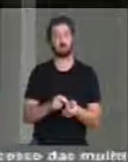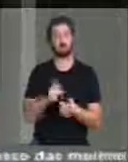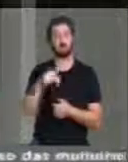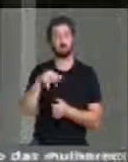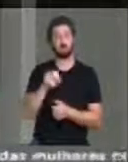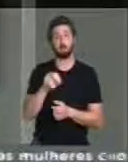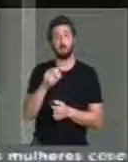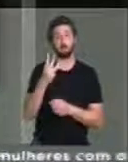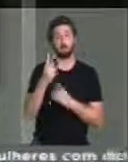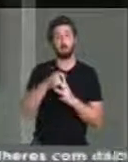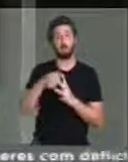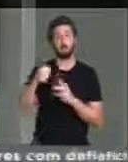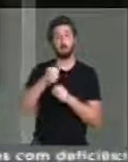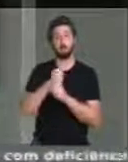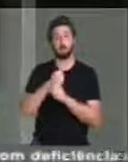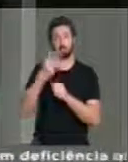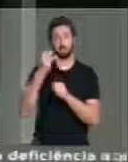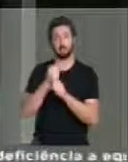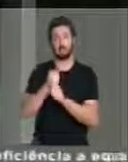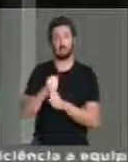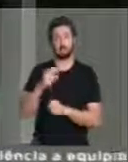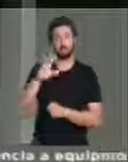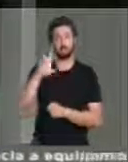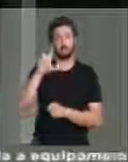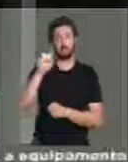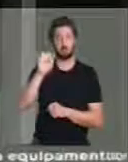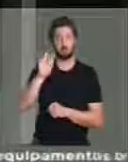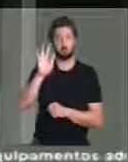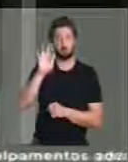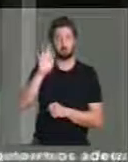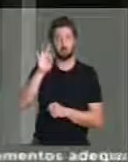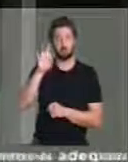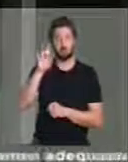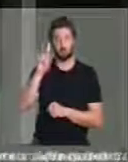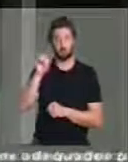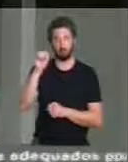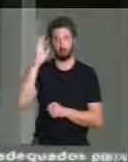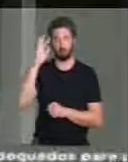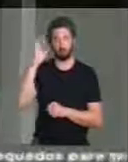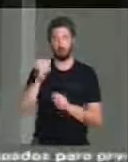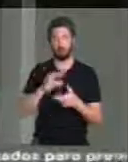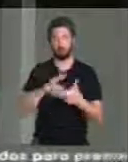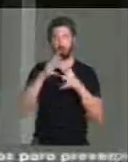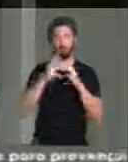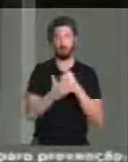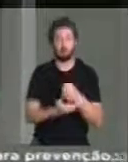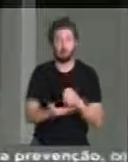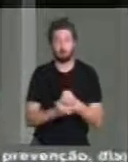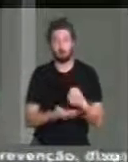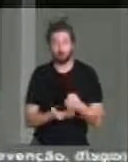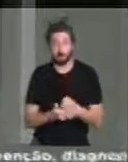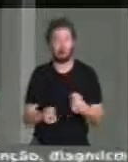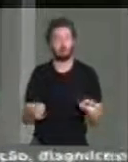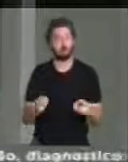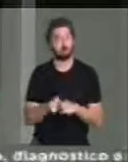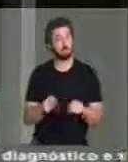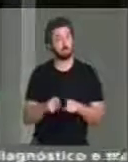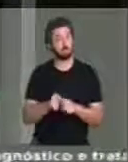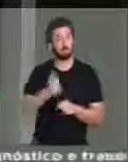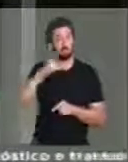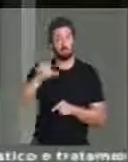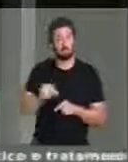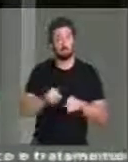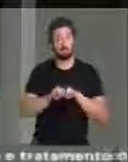plano trienal do saudoso Celso Furtado, numa perspectiva das reformas de base e de